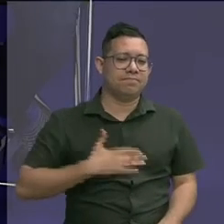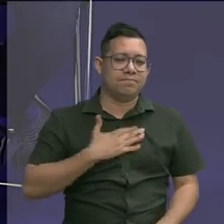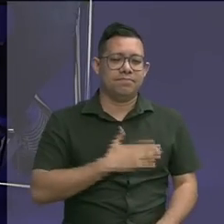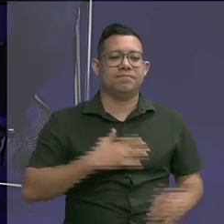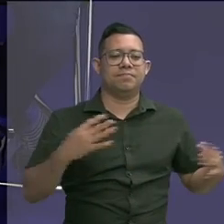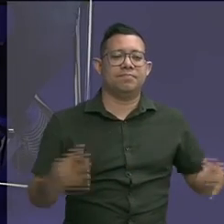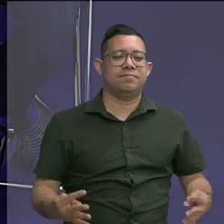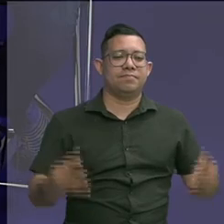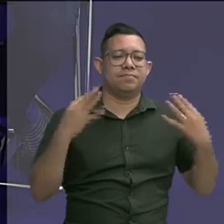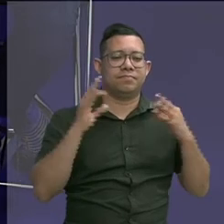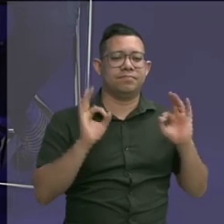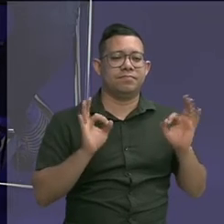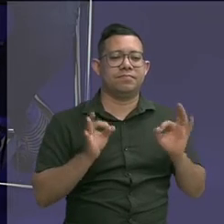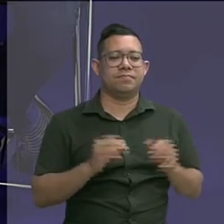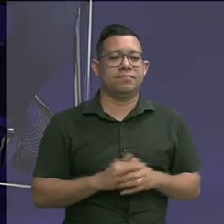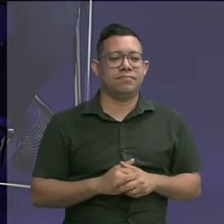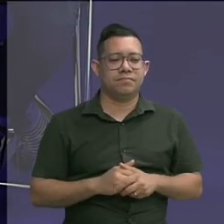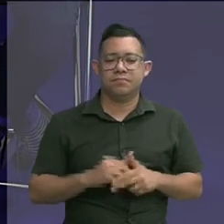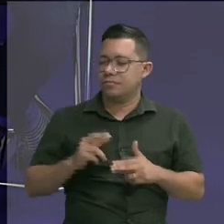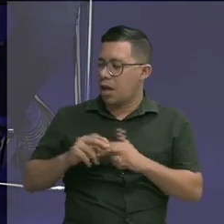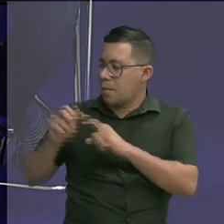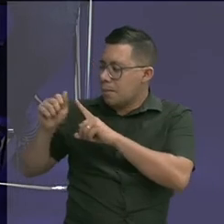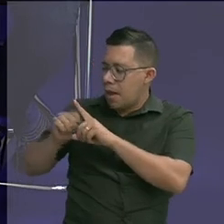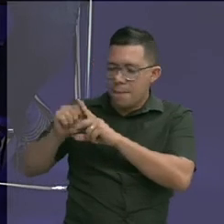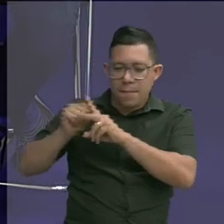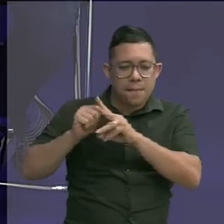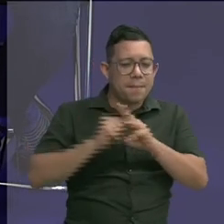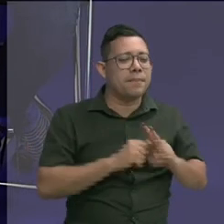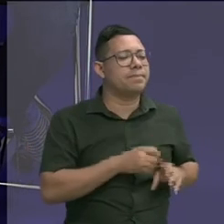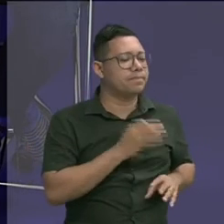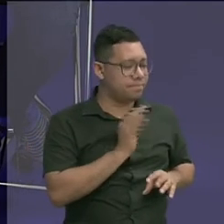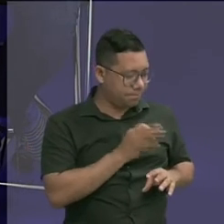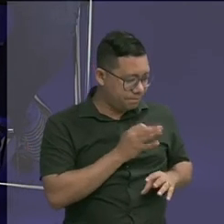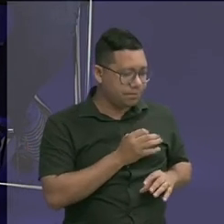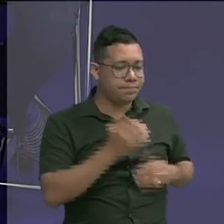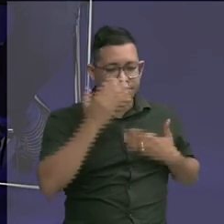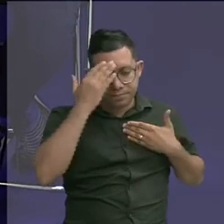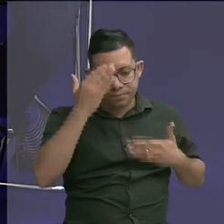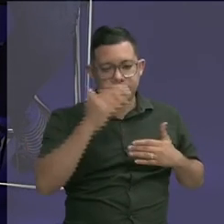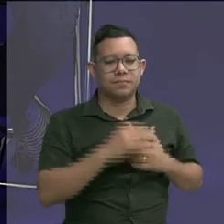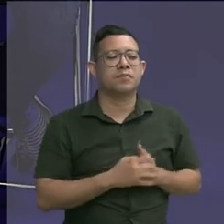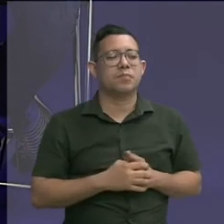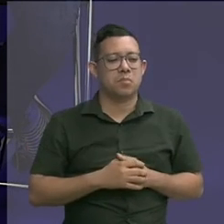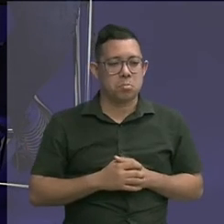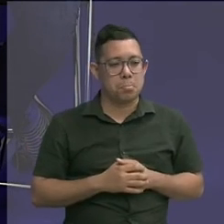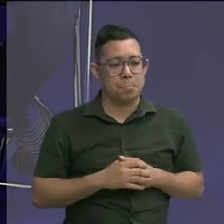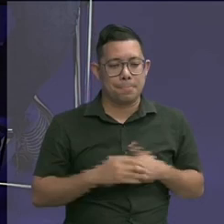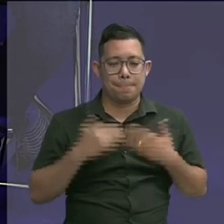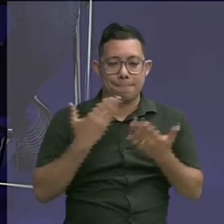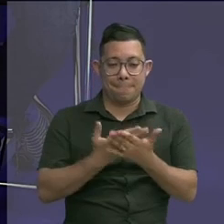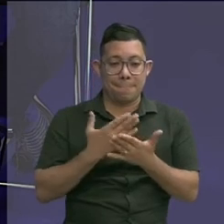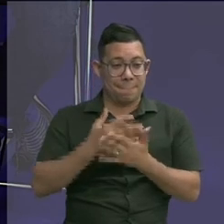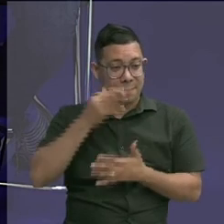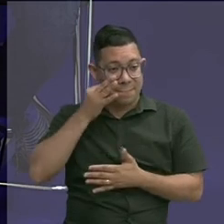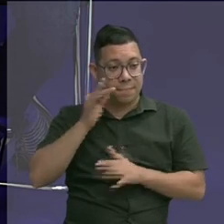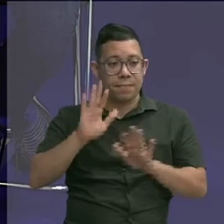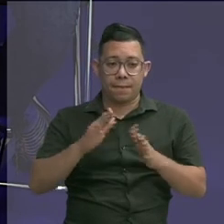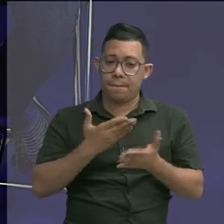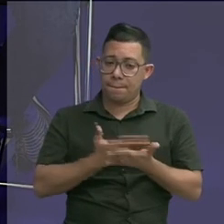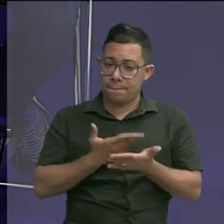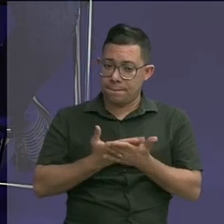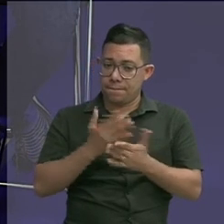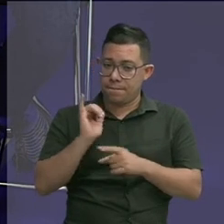com vocês né durante esses meses todos é a última aula ao vivo mas as aulas continuam